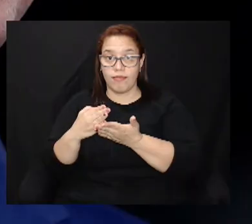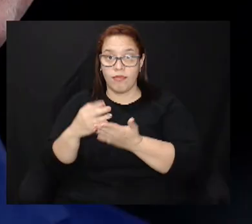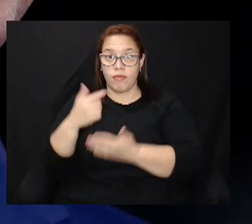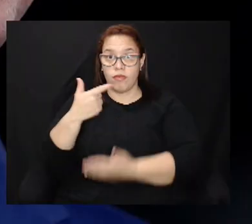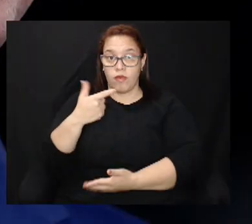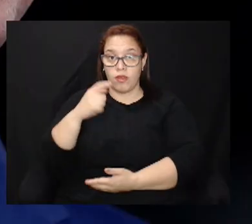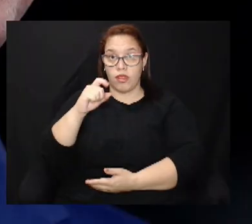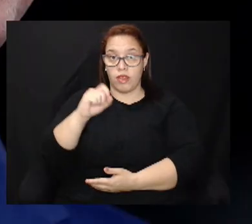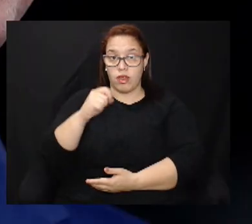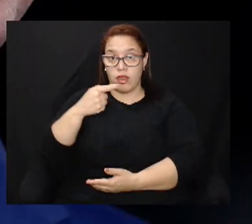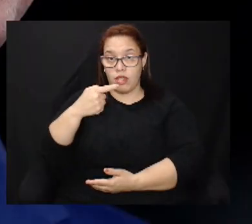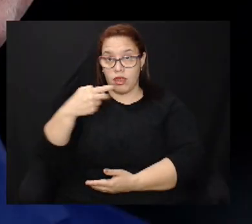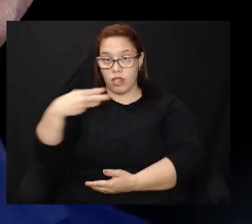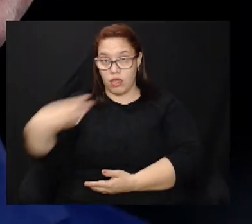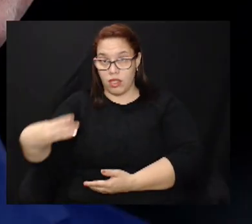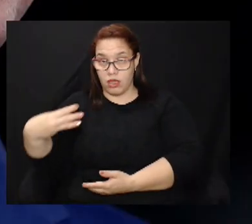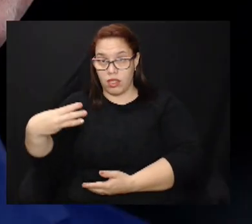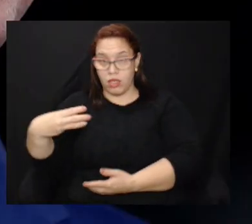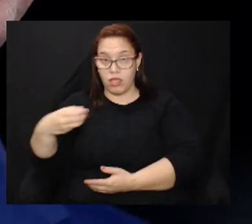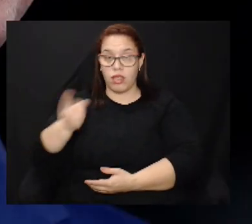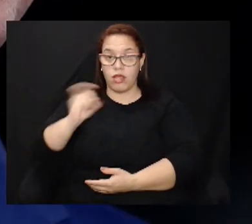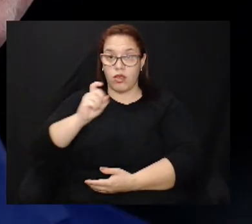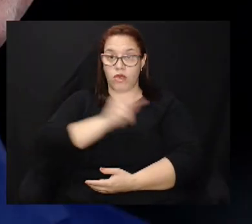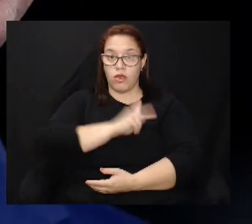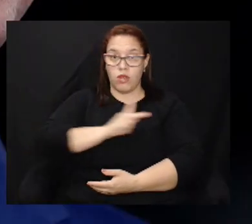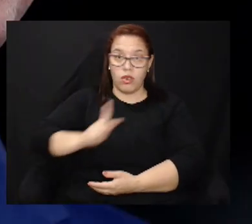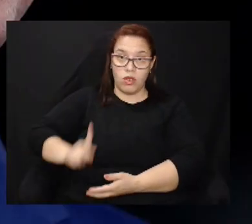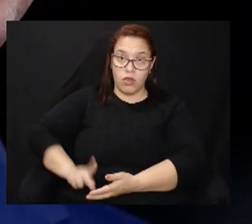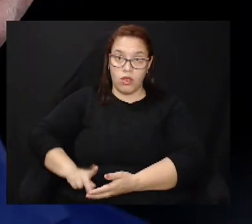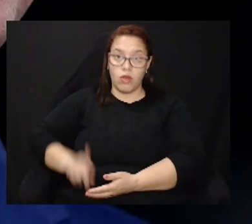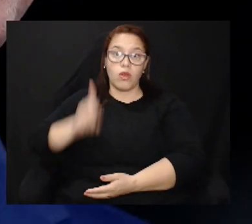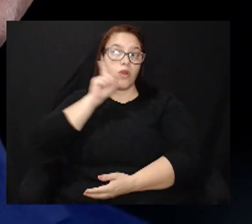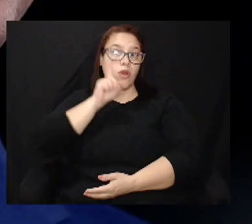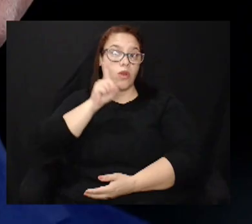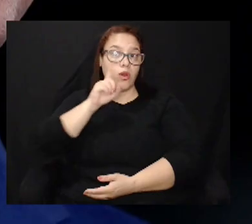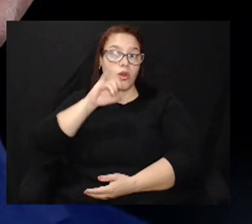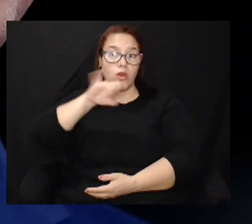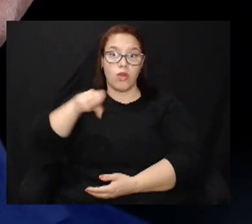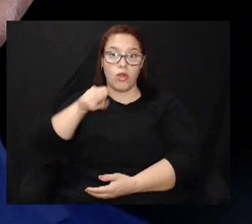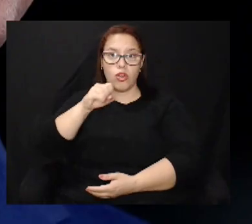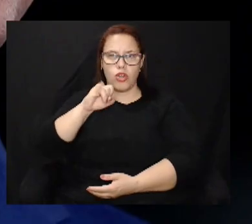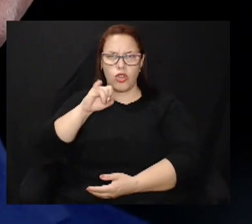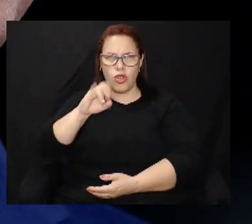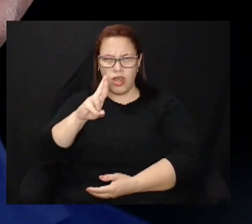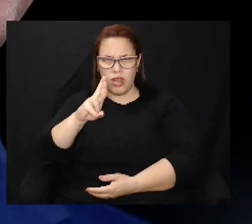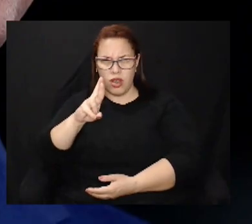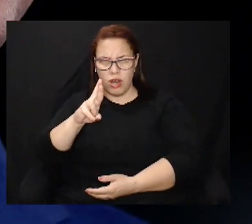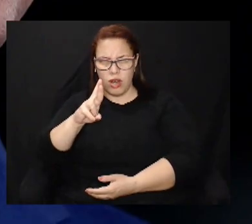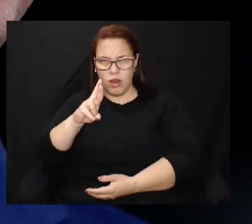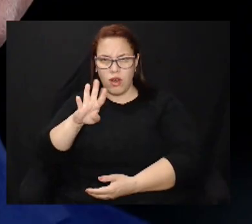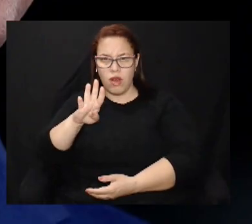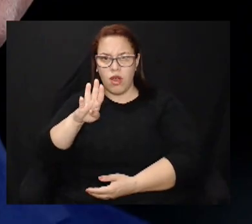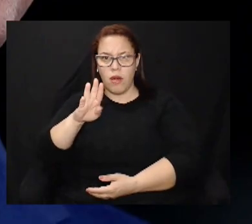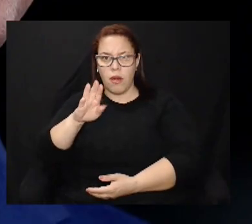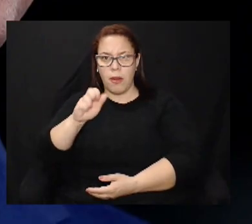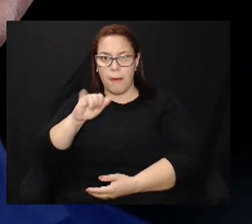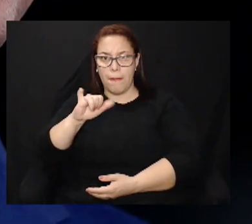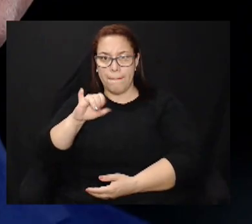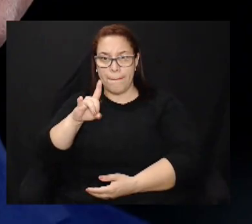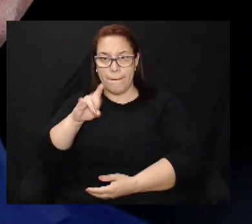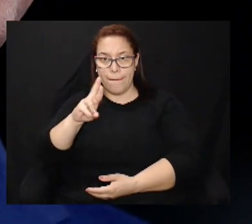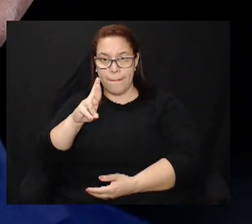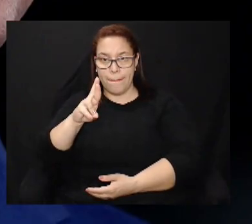2023, o ex-presidente norte-americano Joe Biden. O Joe Biden falou o seguinte: